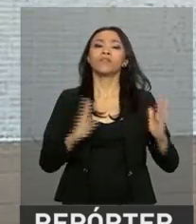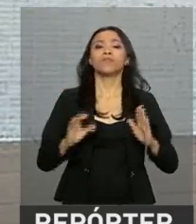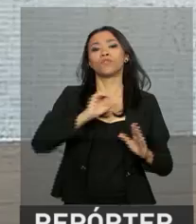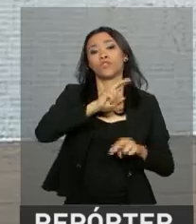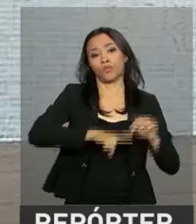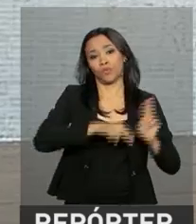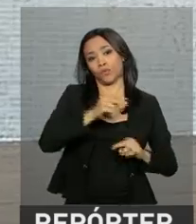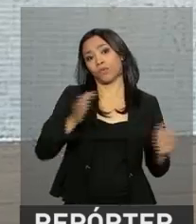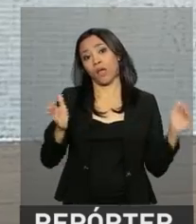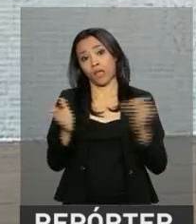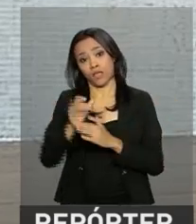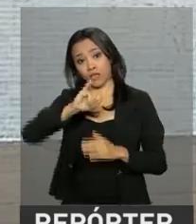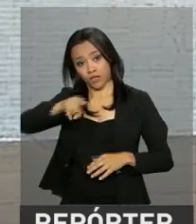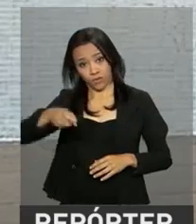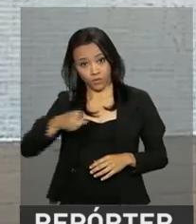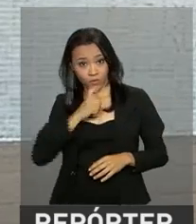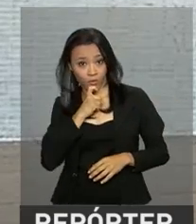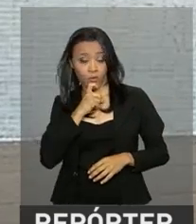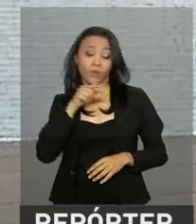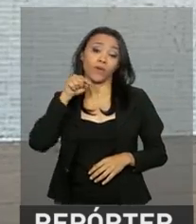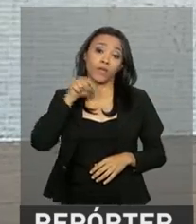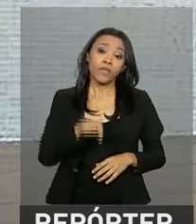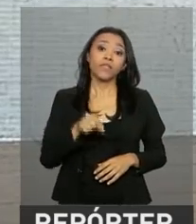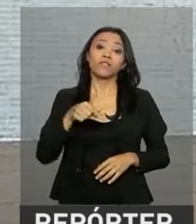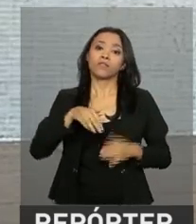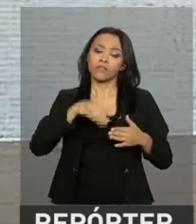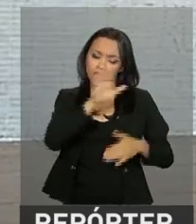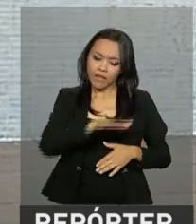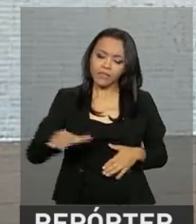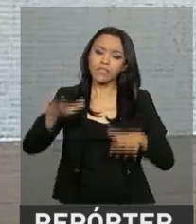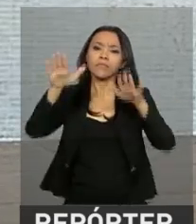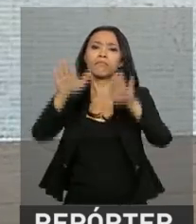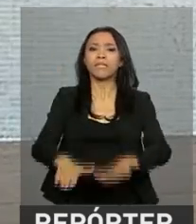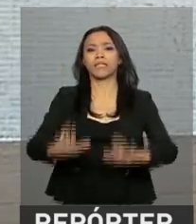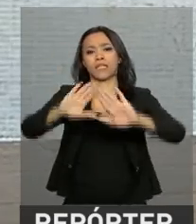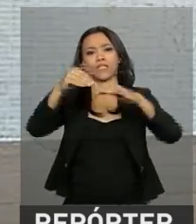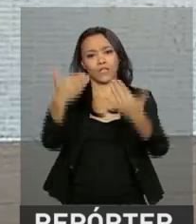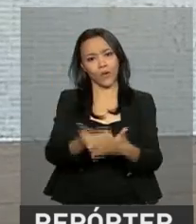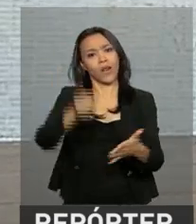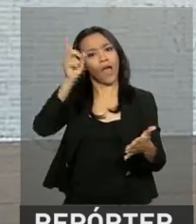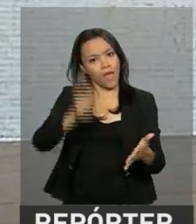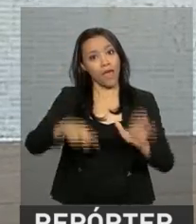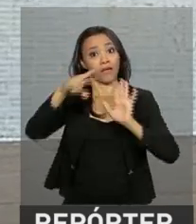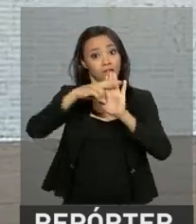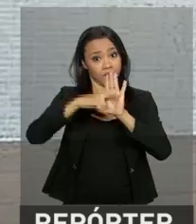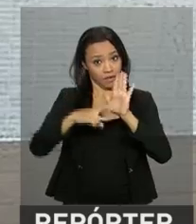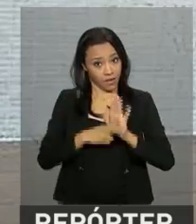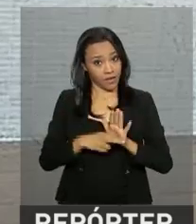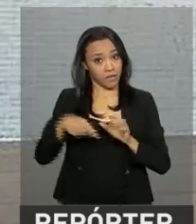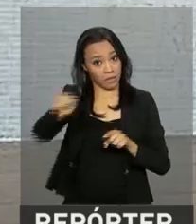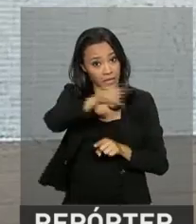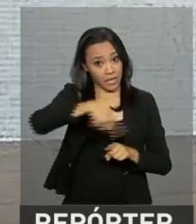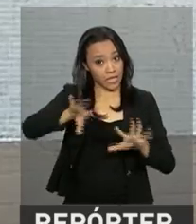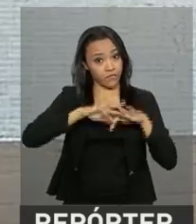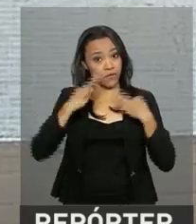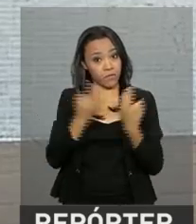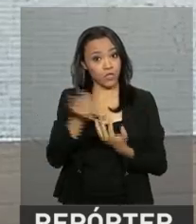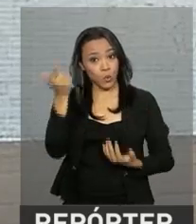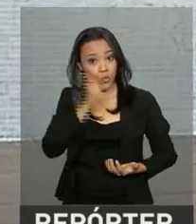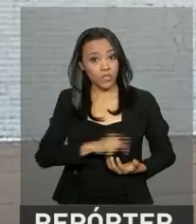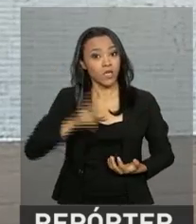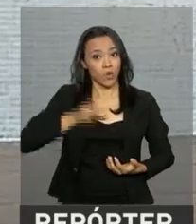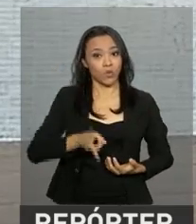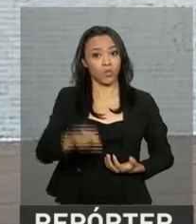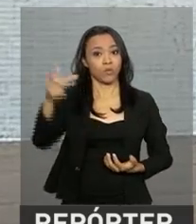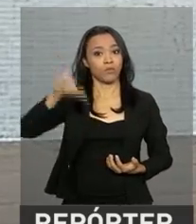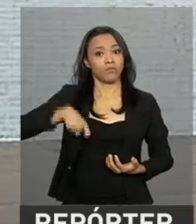e a frequência escolar manter as crianças na escola é uma das condições para que as famílias sigam recebendo o